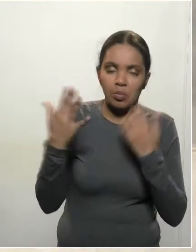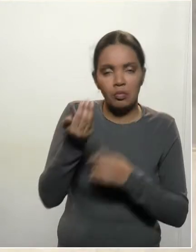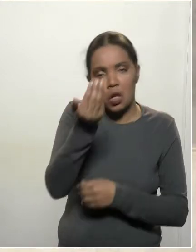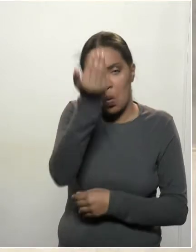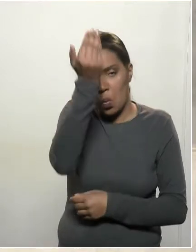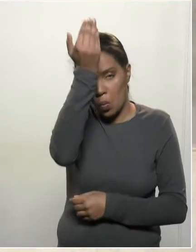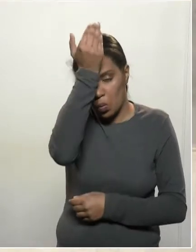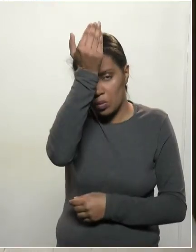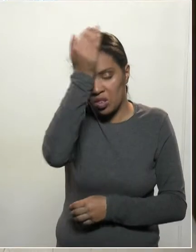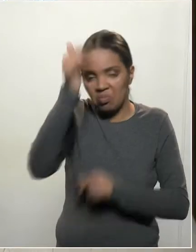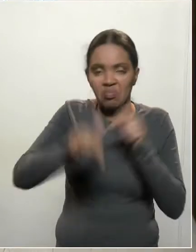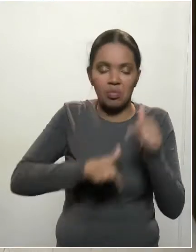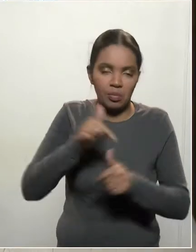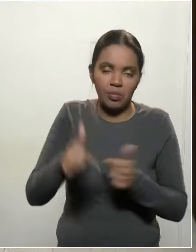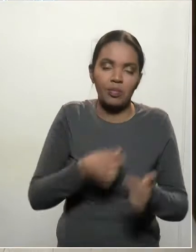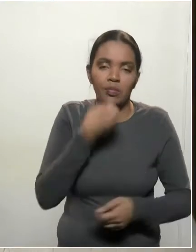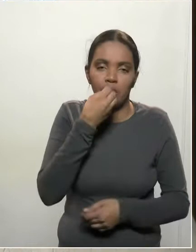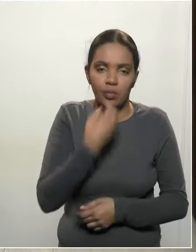Hussein Bakri pelo trabalho.